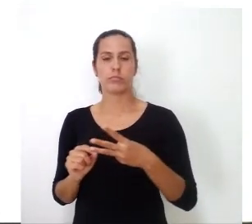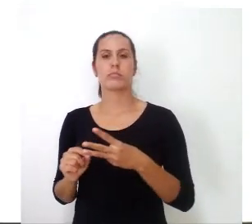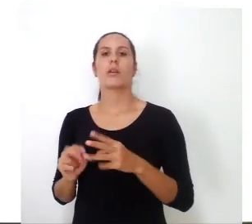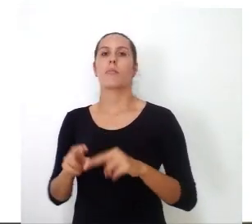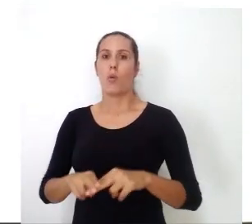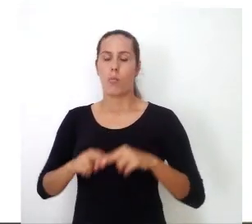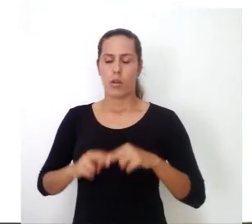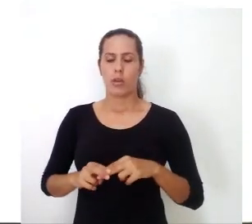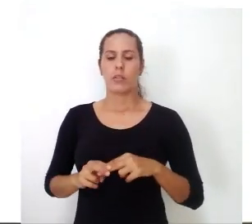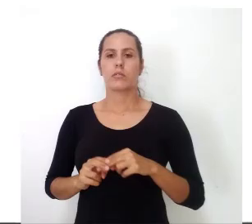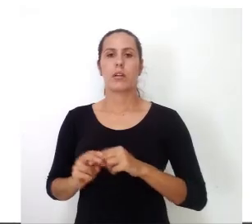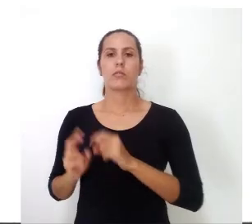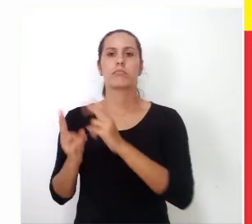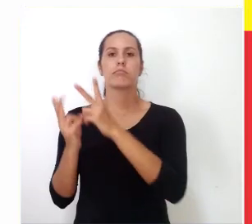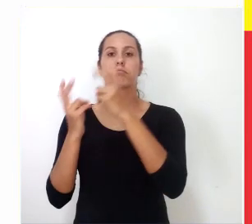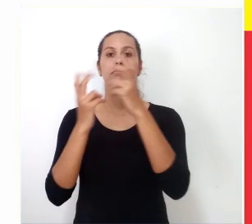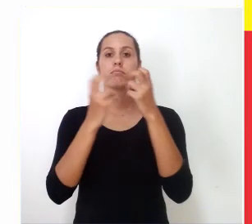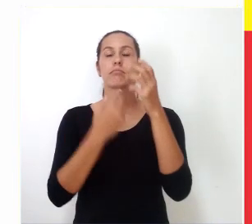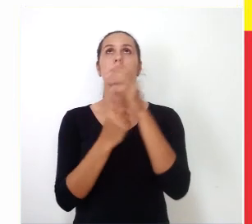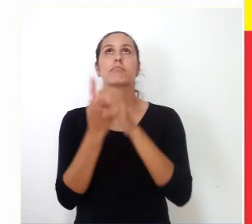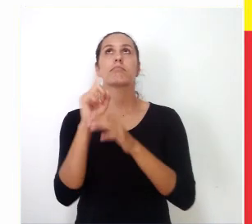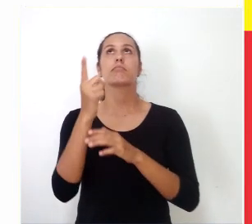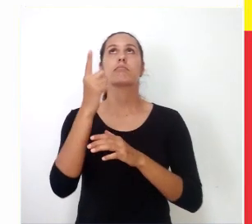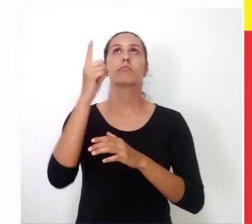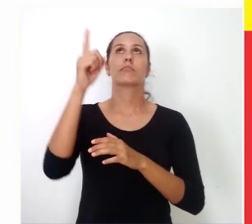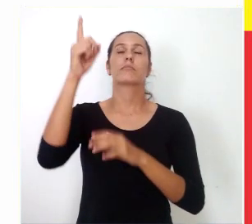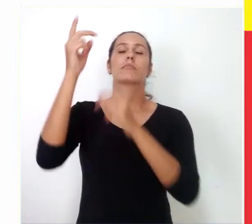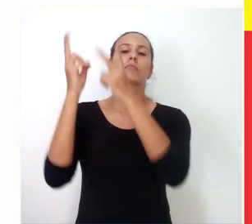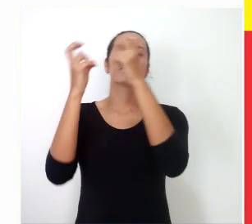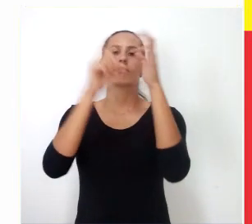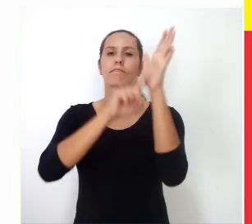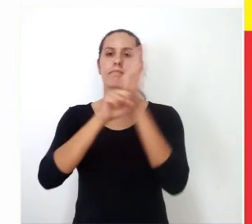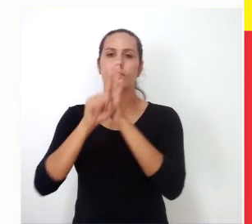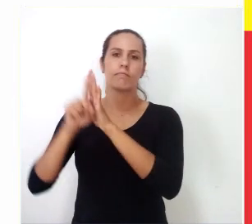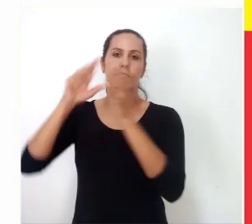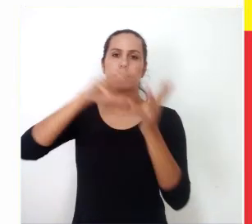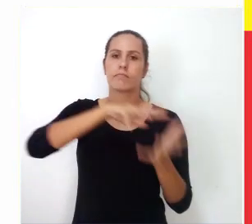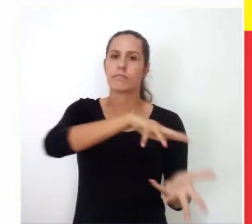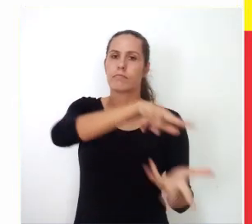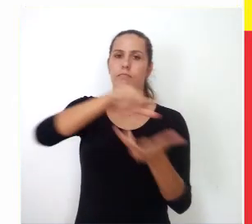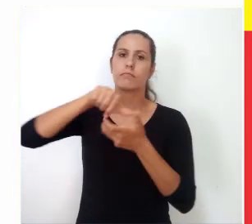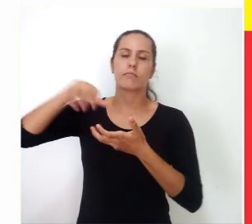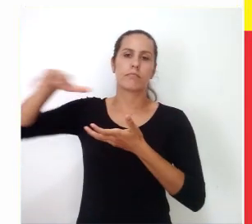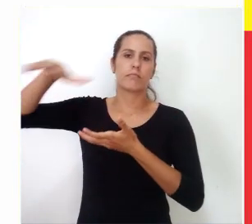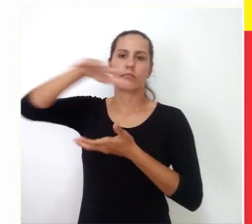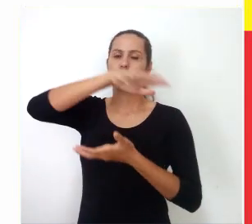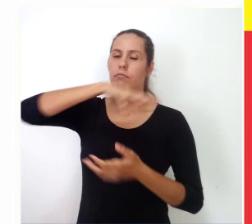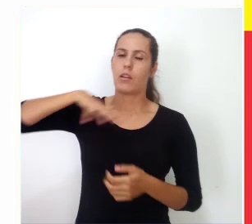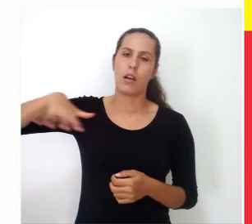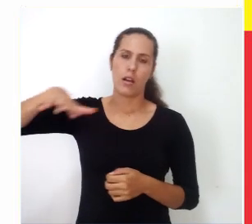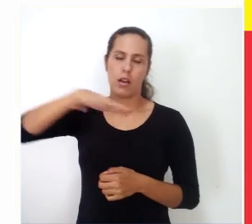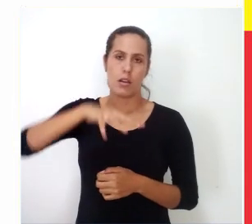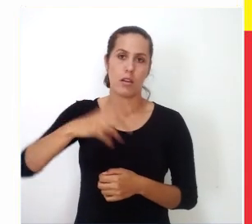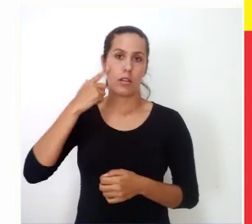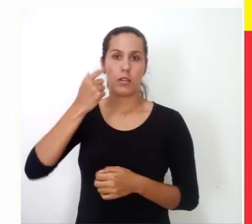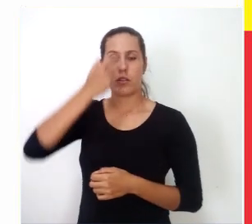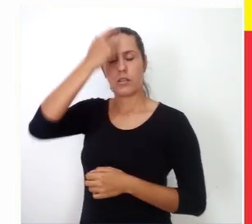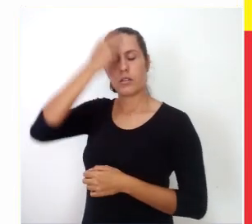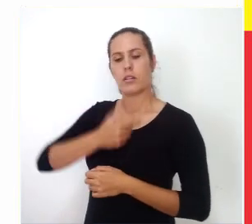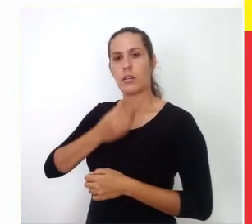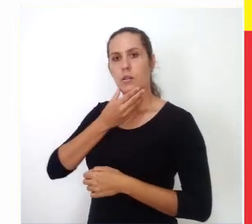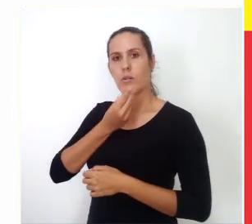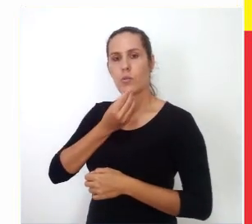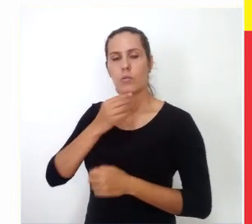explorações espaciais, que aí vem século XX, século XXI. Aí vamos lá a imagem. A ida do homem